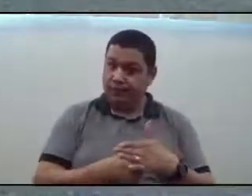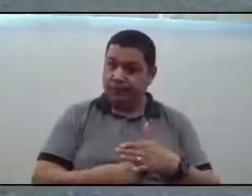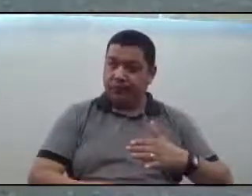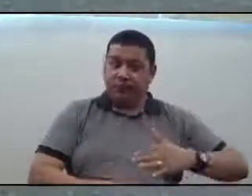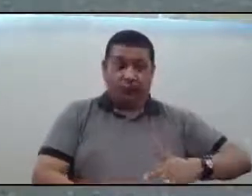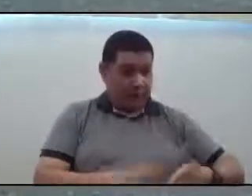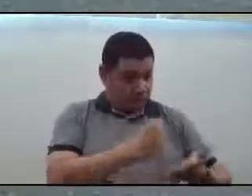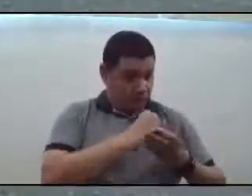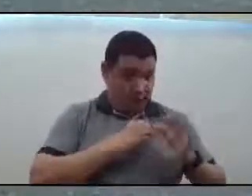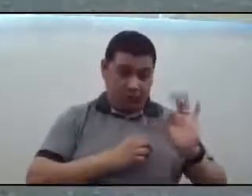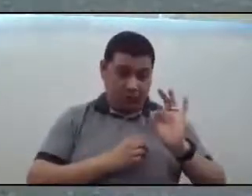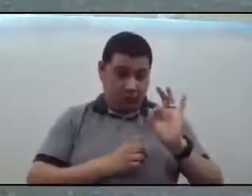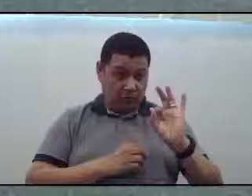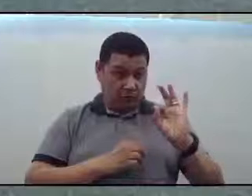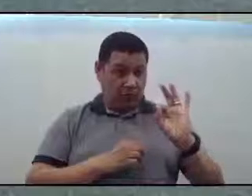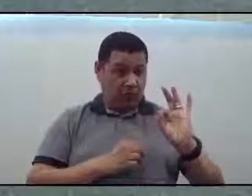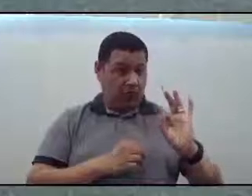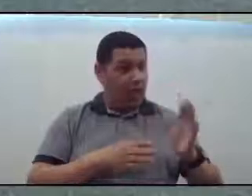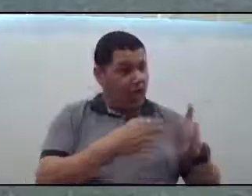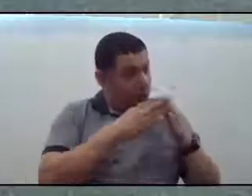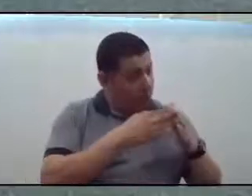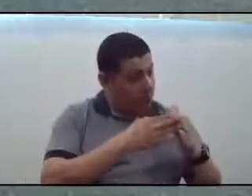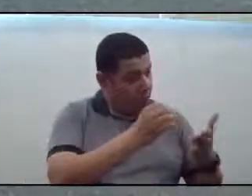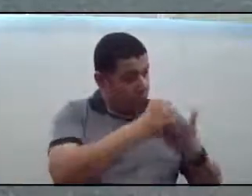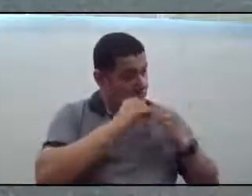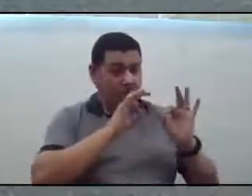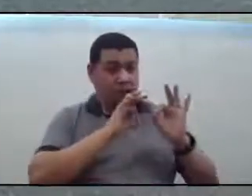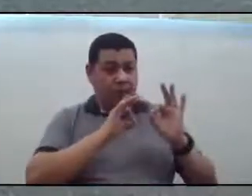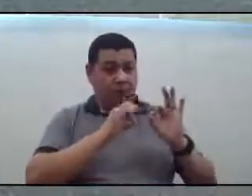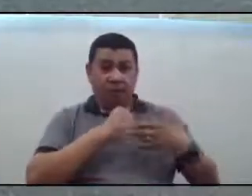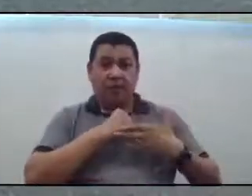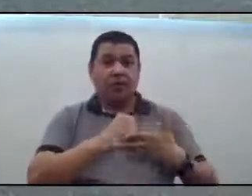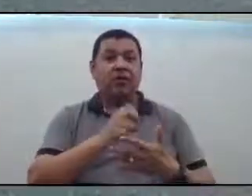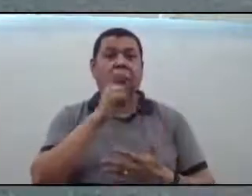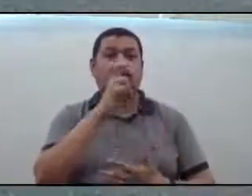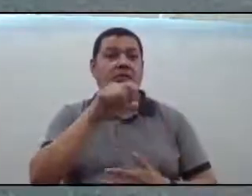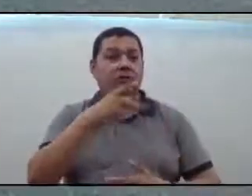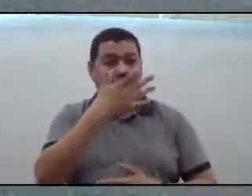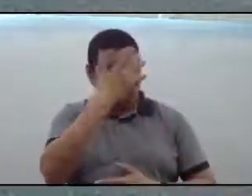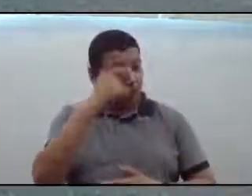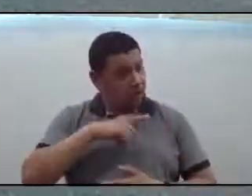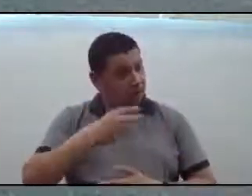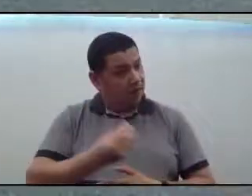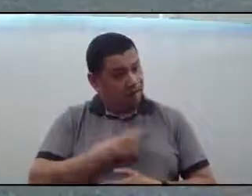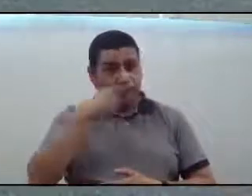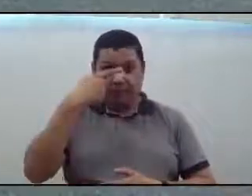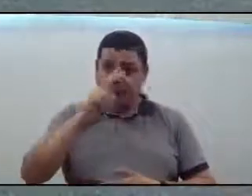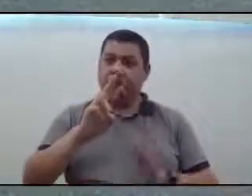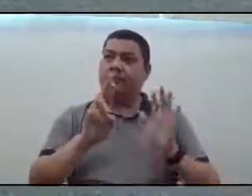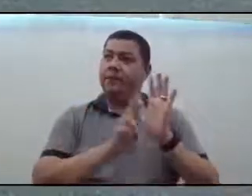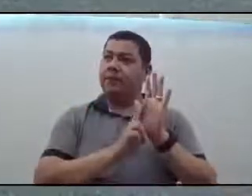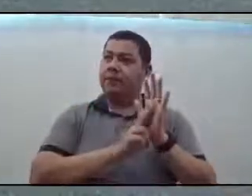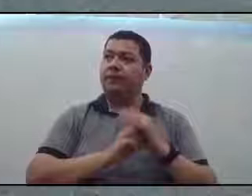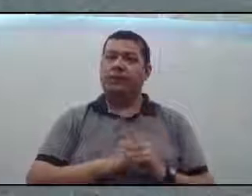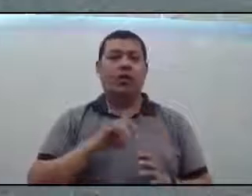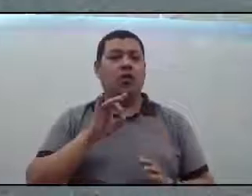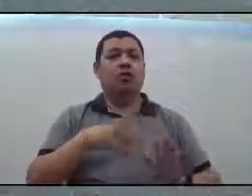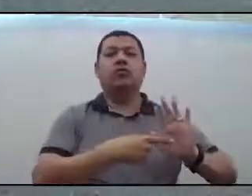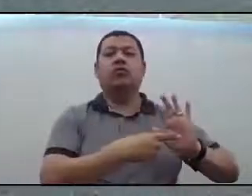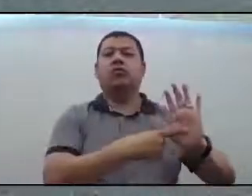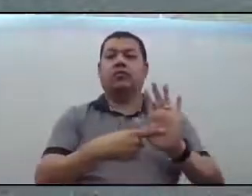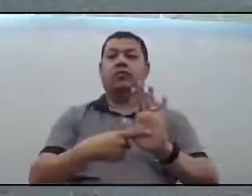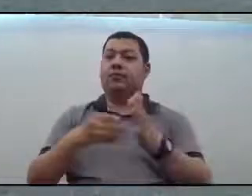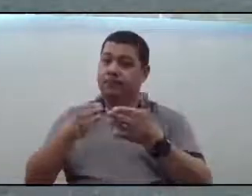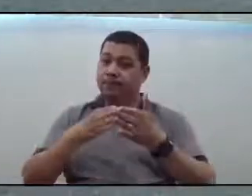atender, não, é para atender 5 mil pessoas que moram no distrito do Riozinho. Tá? Eu estou aqui representando a população e